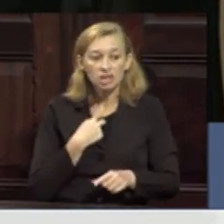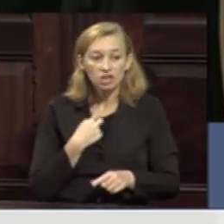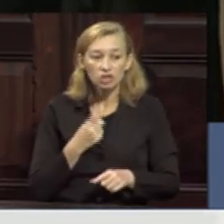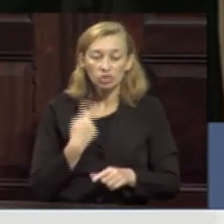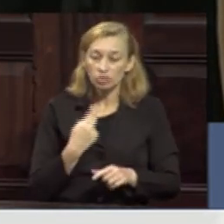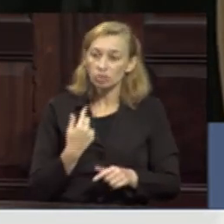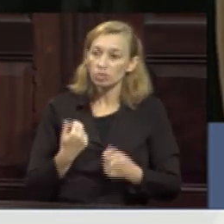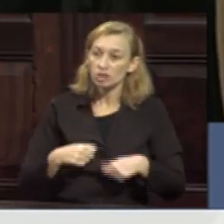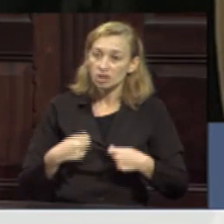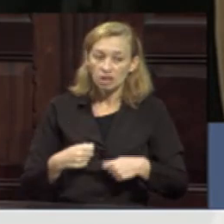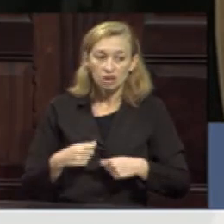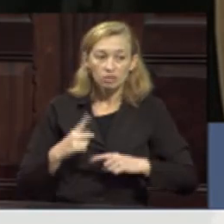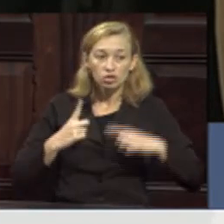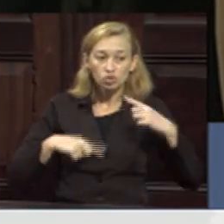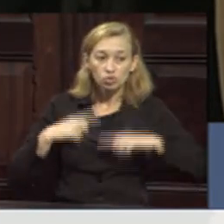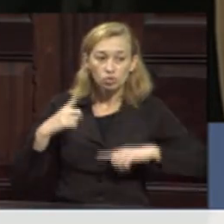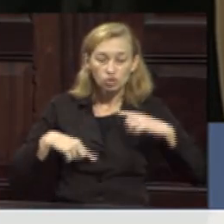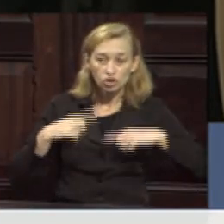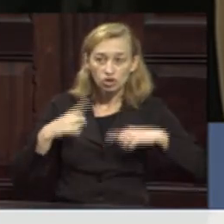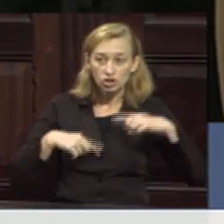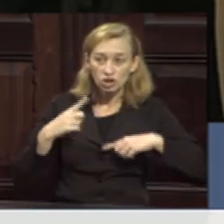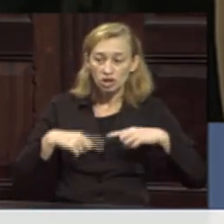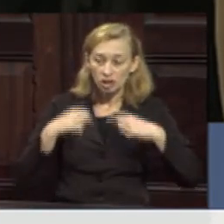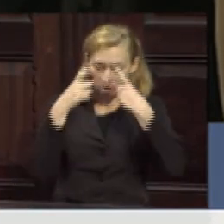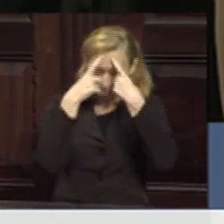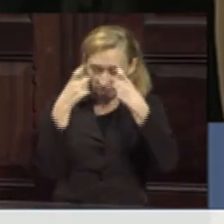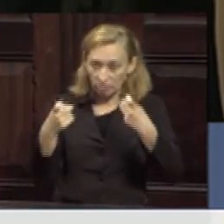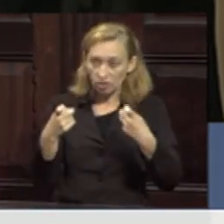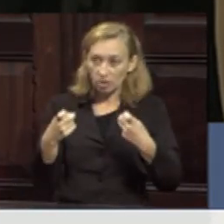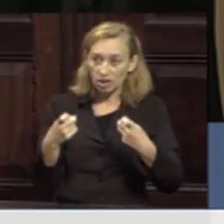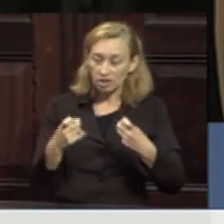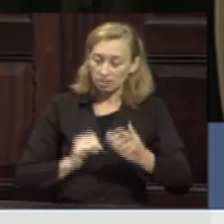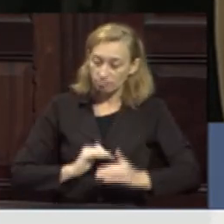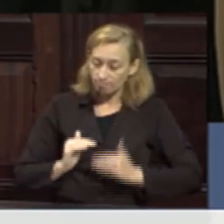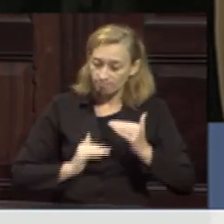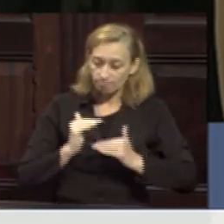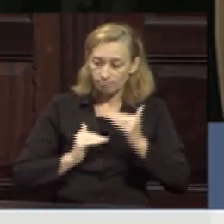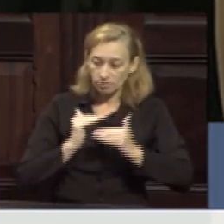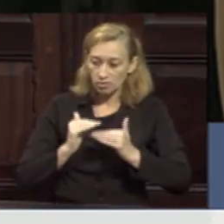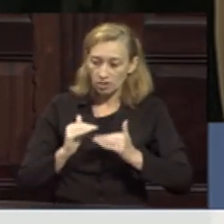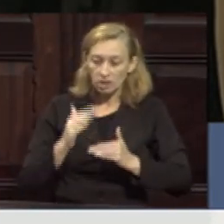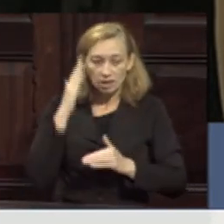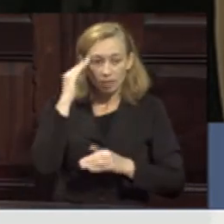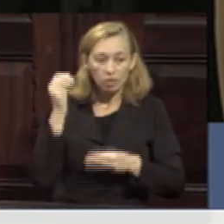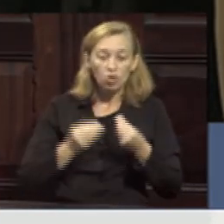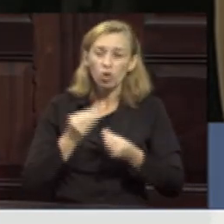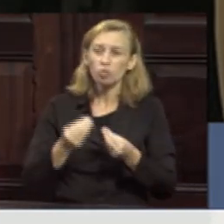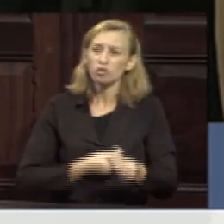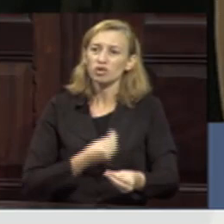acelere o debate sobre o clima de violência sobre o qual vive a sociedade do Rio de Janeiro.